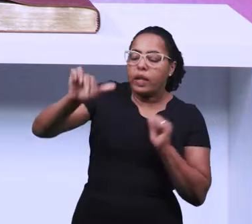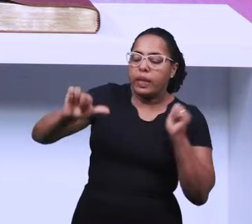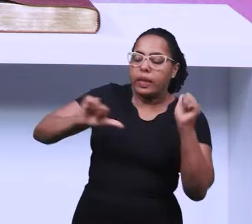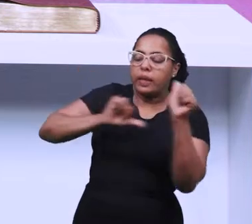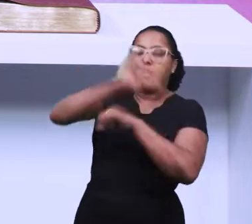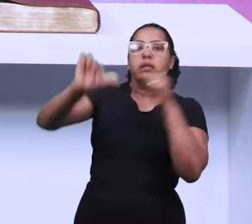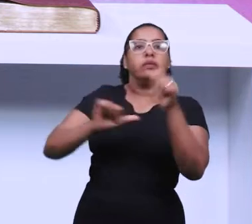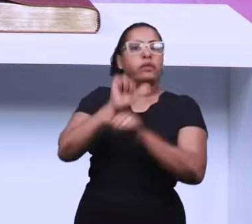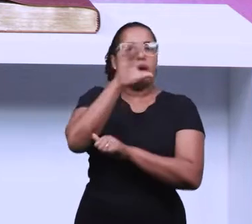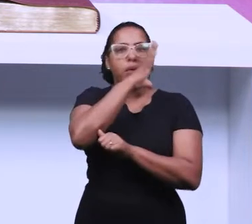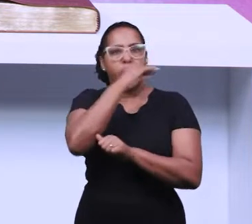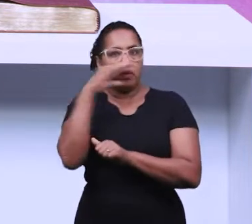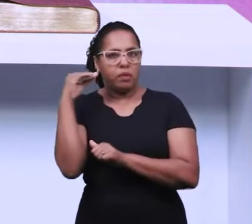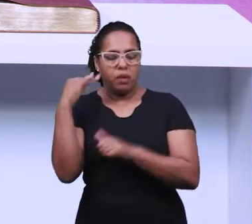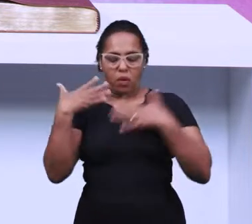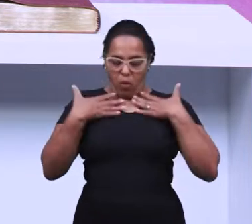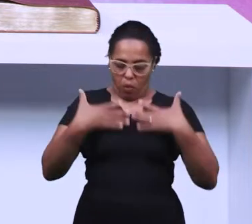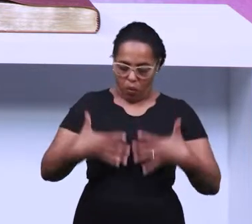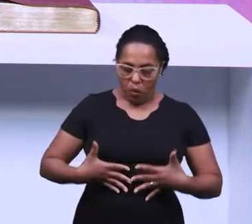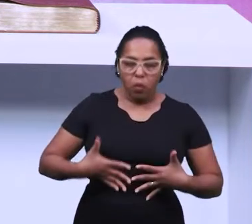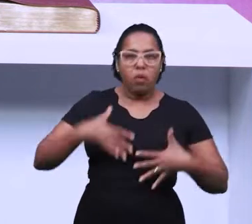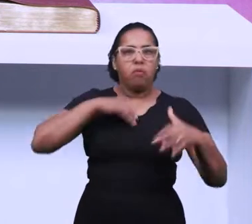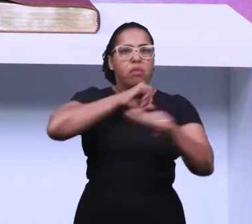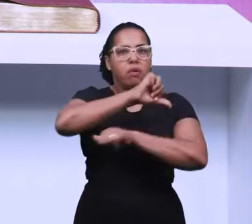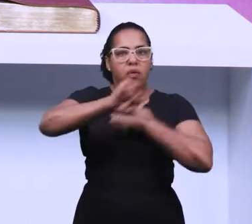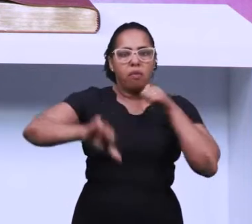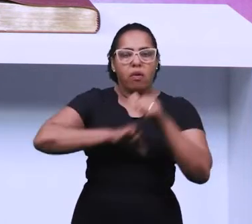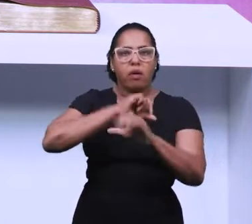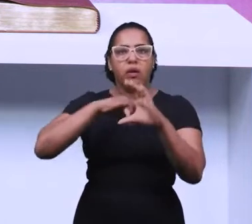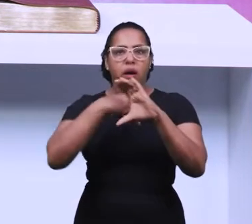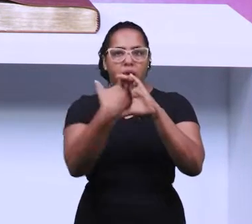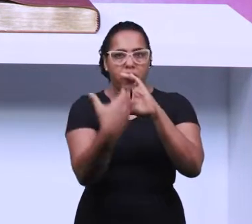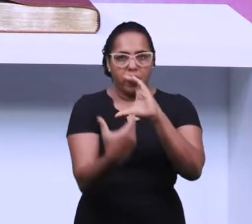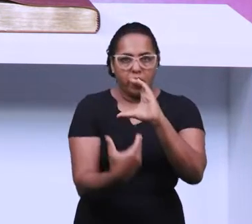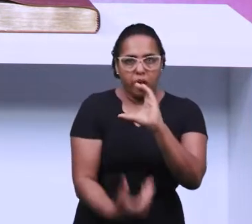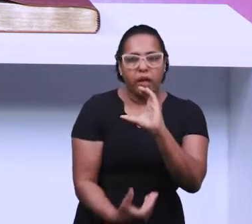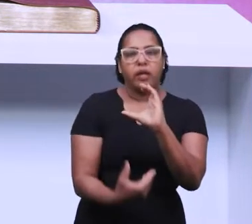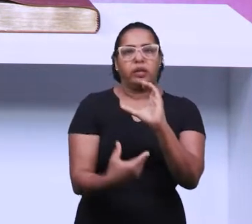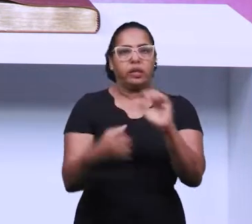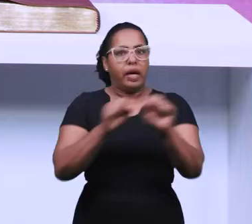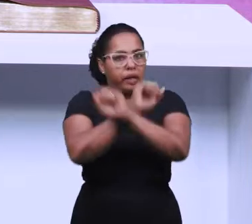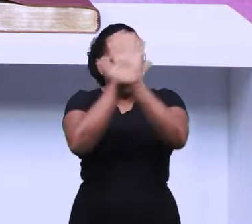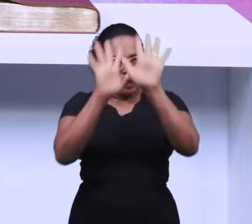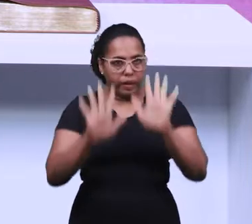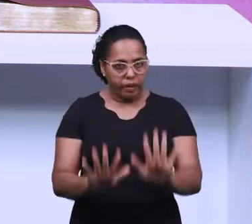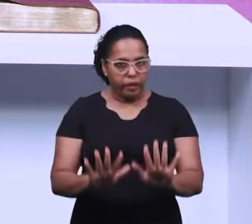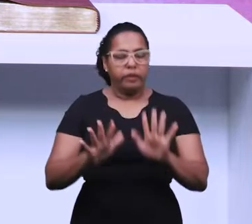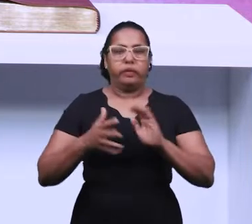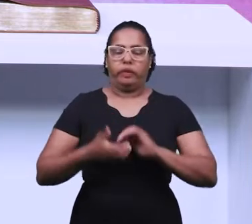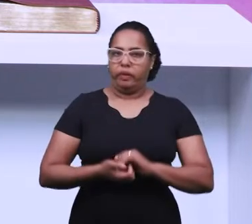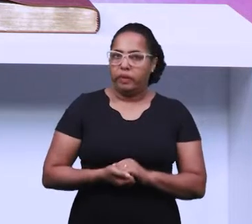corpo começa a mudar com mais características, com mais evidência.